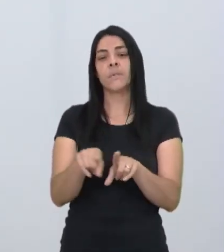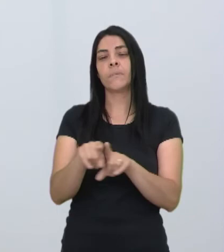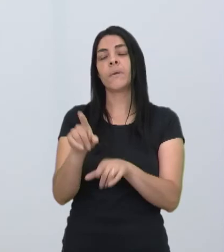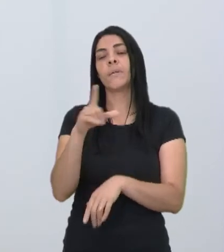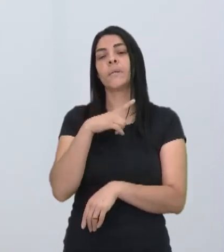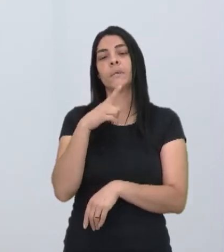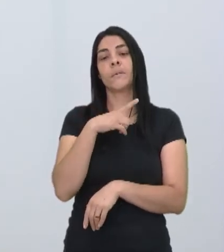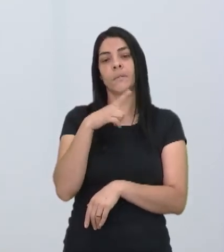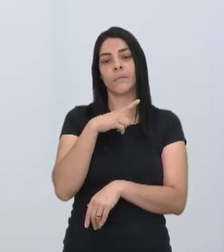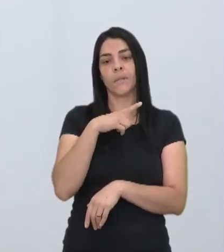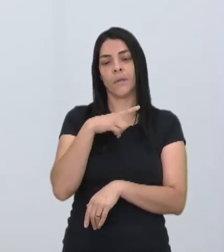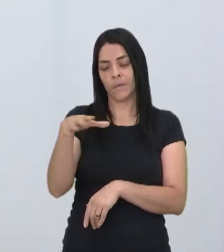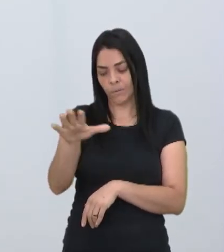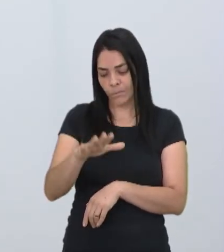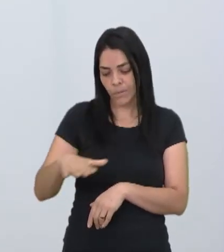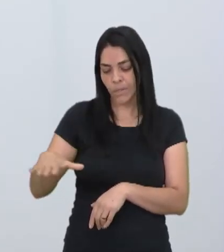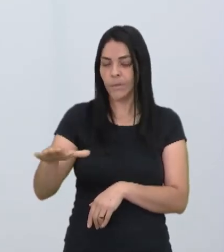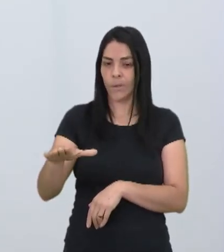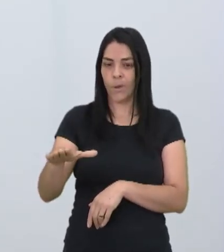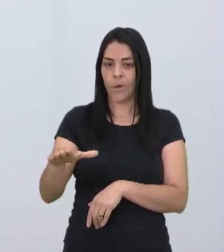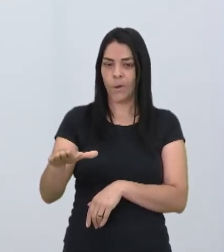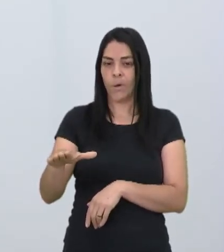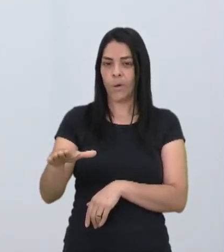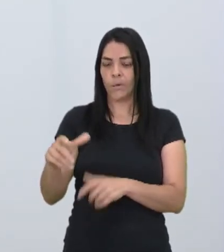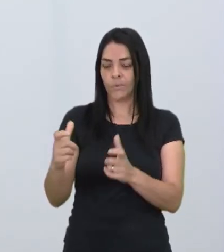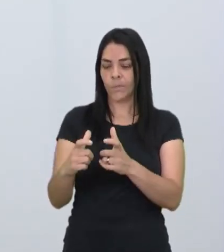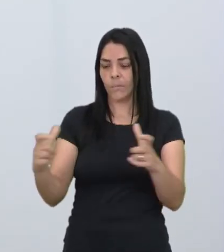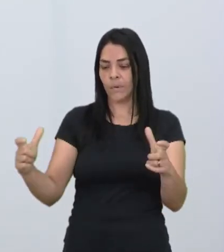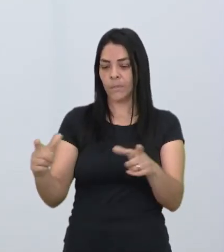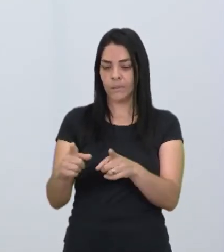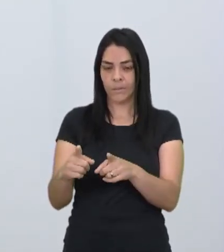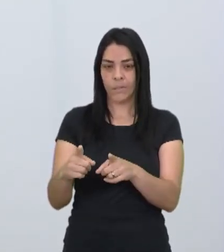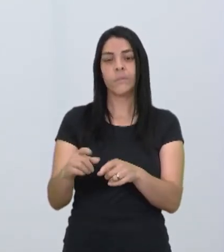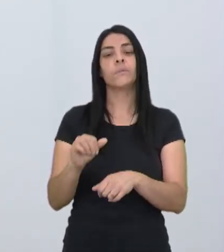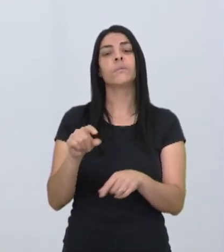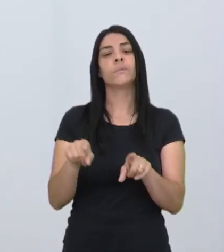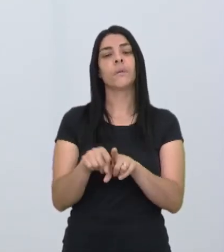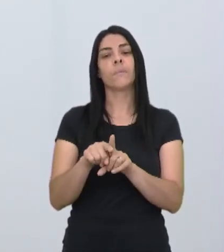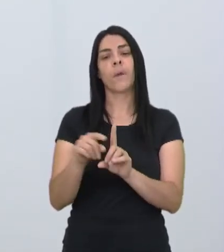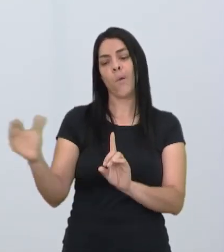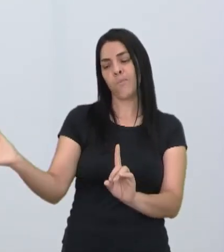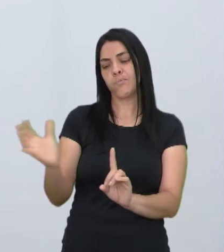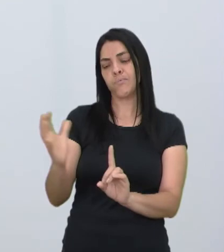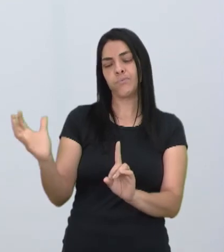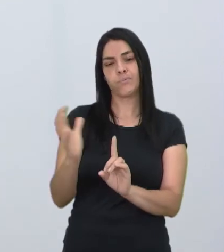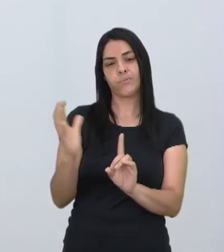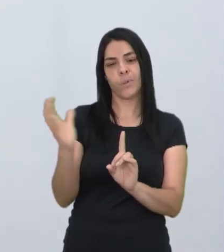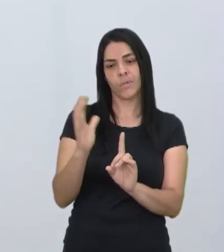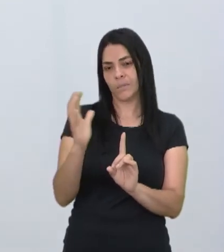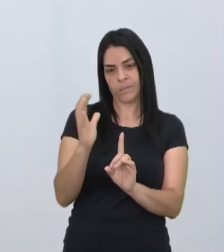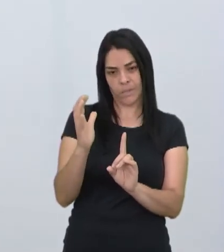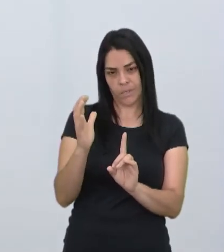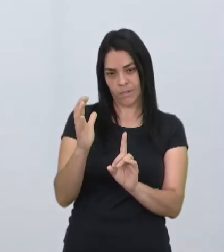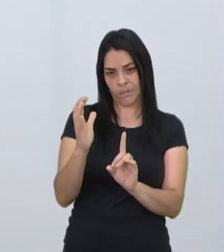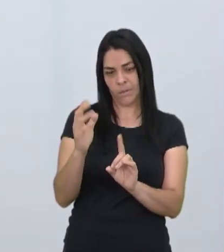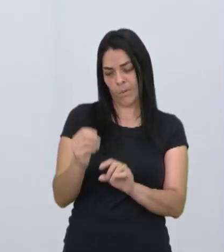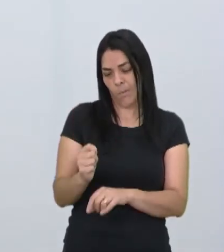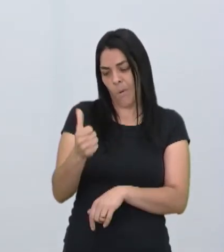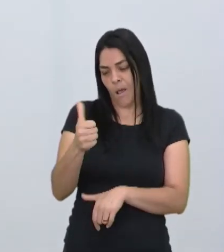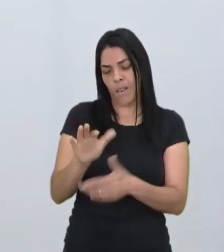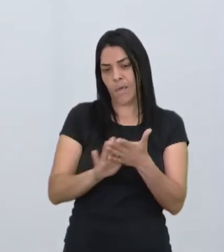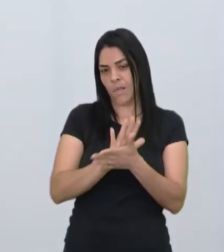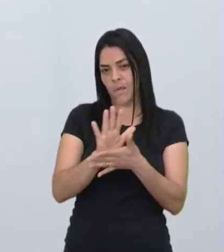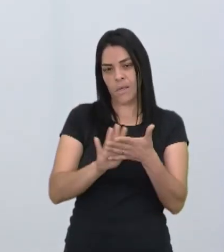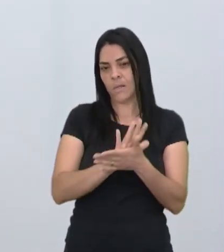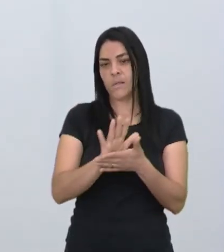de território, de tamanho territorial acaba influenciando muito pouco ou praticamente nada na